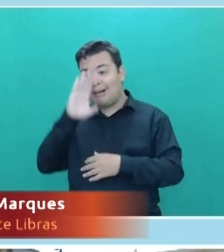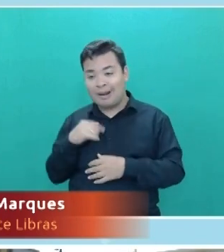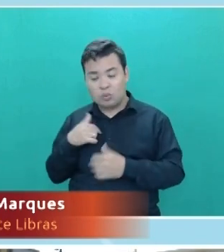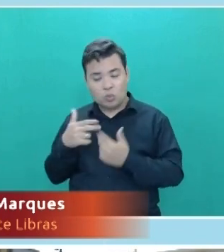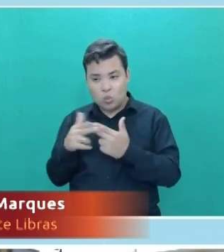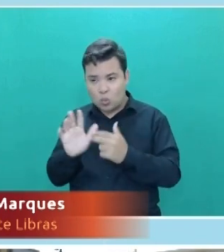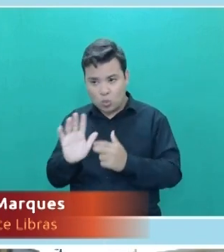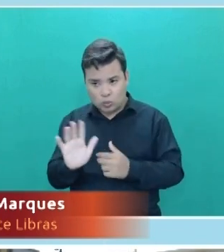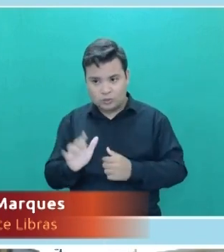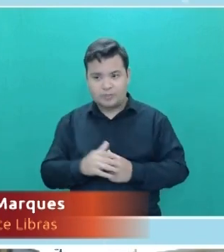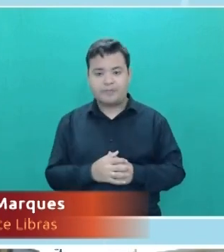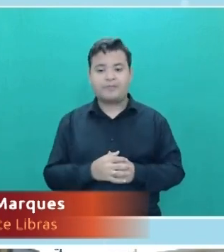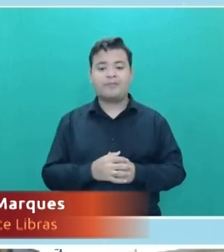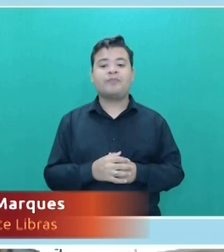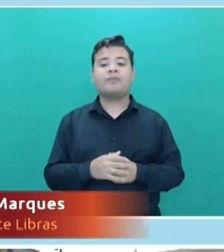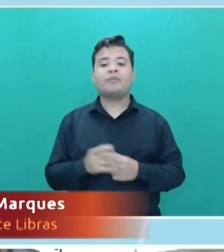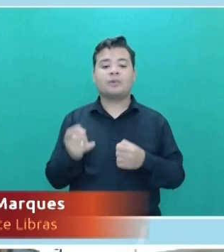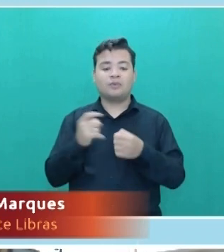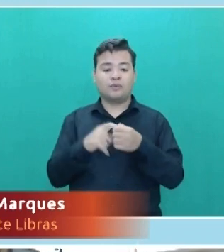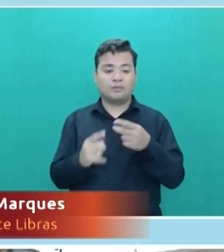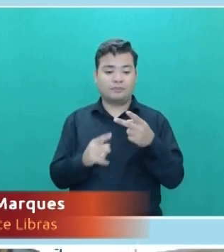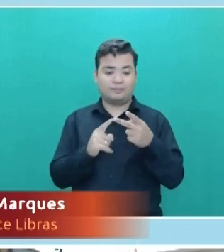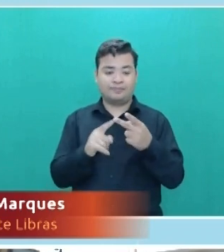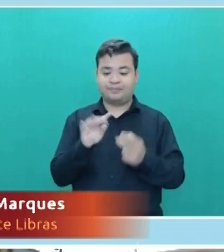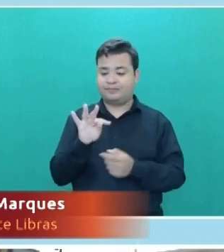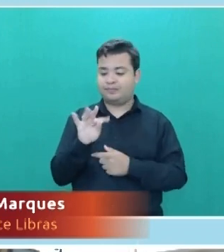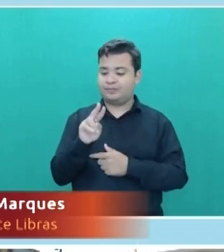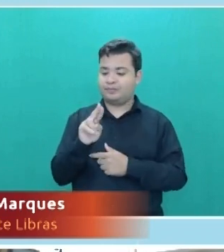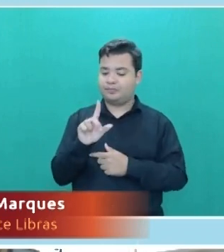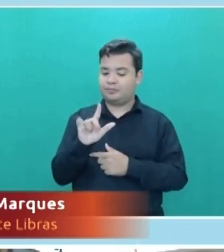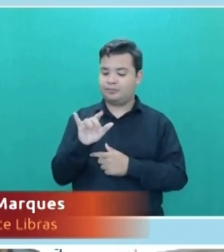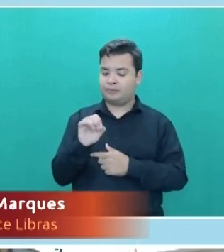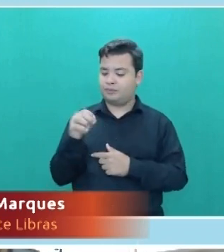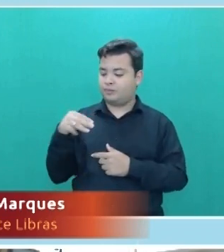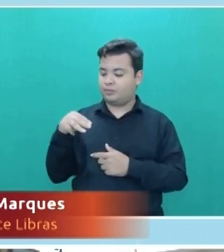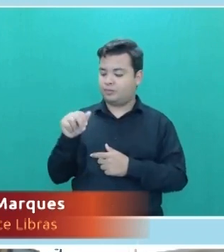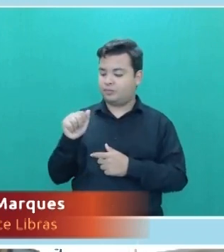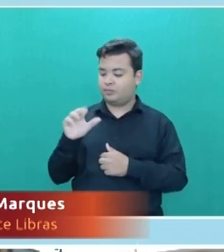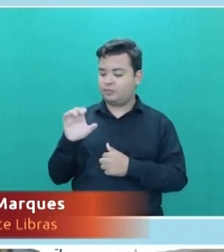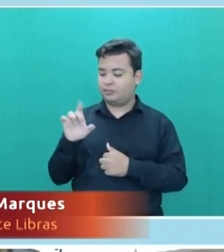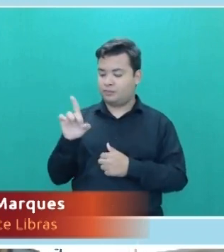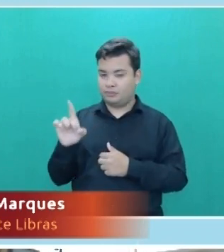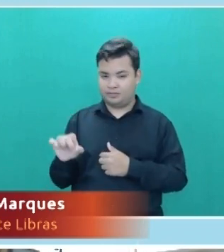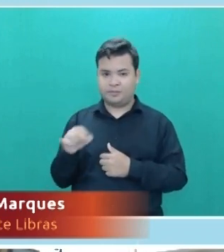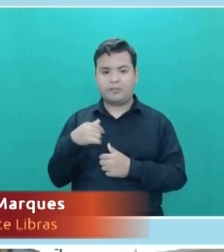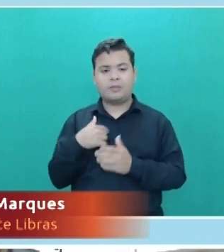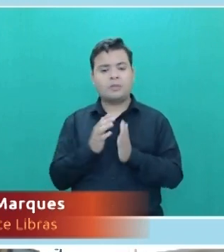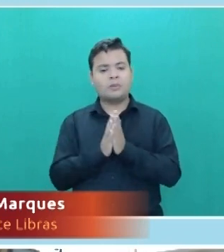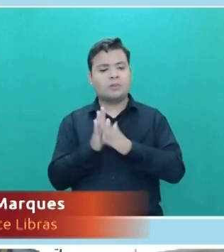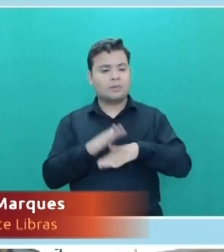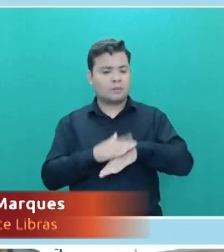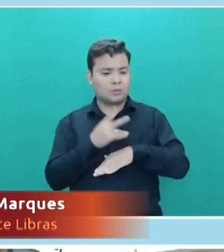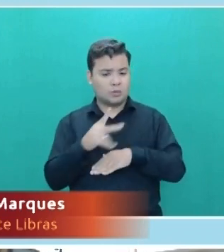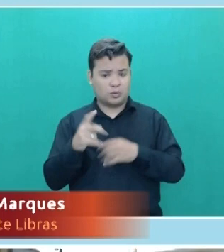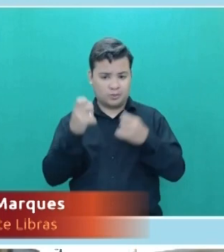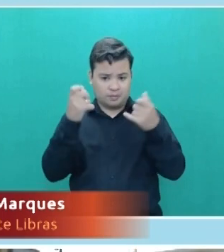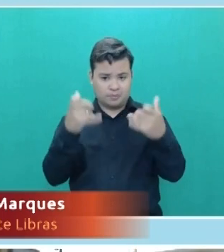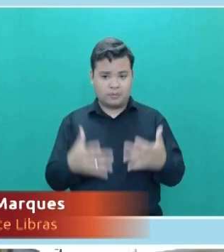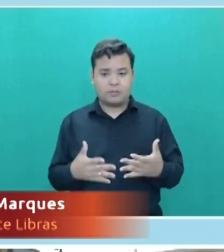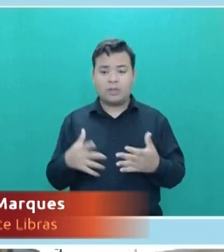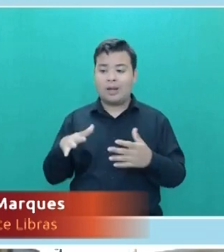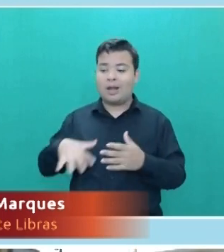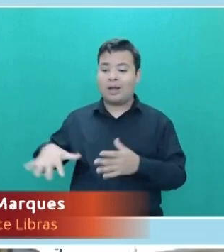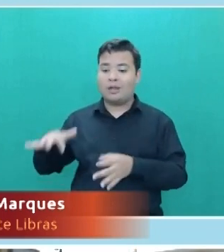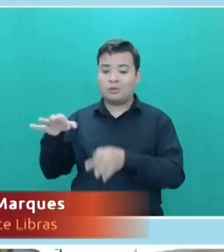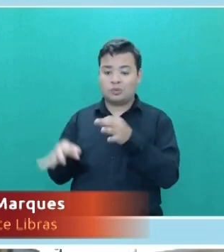Certo. Bom, voltando a palavra para o juiz Túlio Macedo, queria que o senhor destacasse para a gente a importância do trabalho, né, da Justiça do Trabalho,